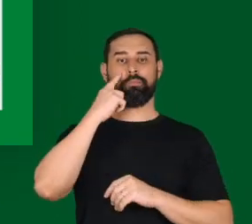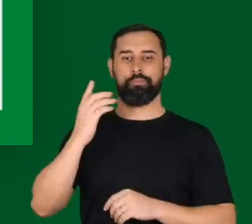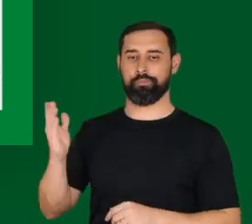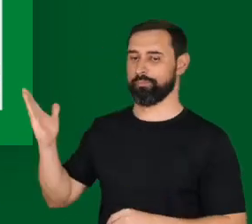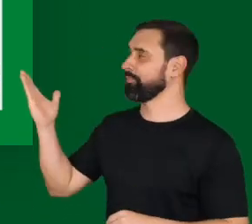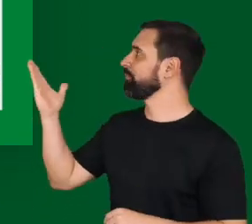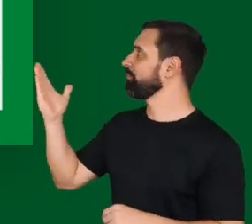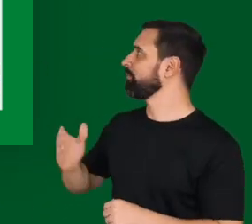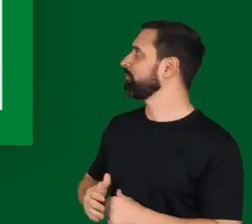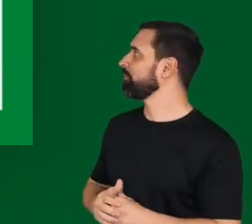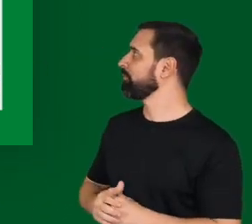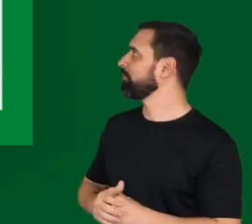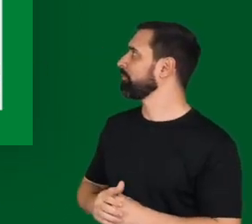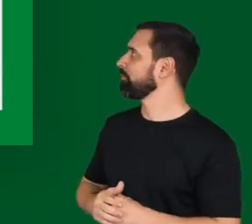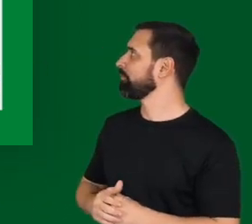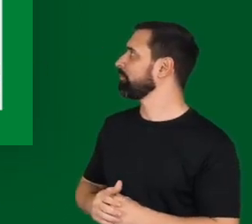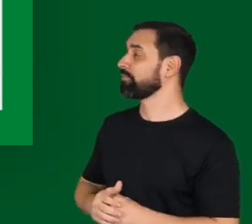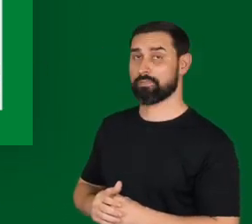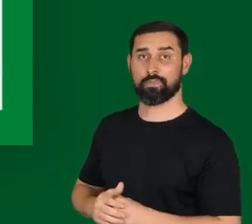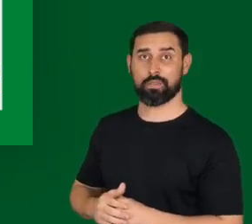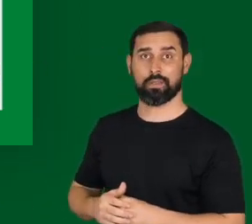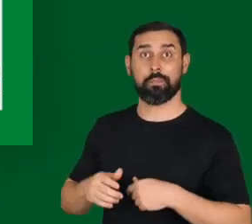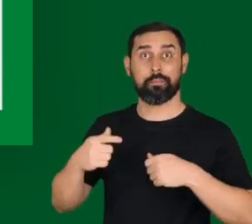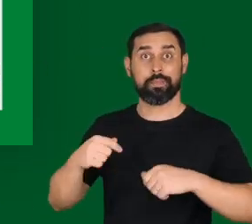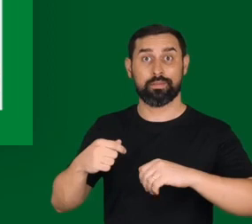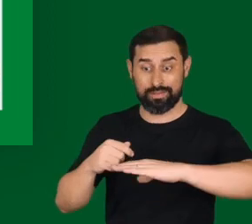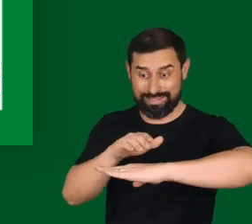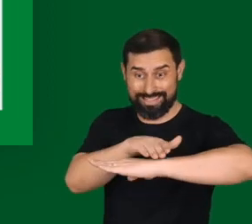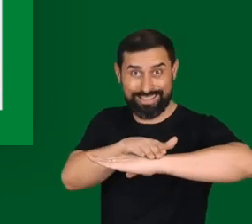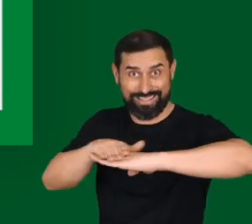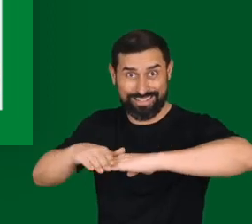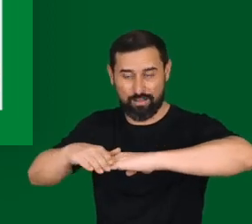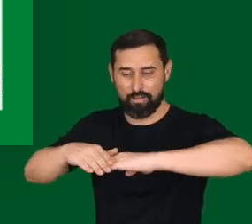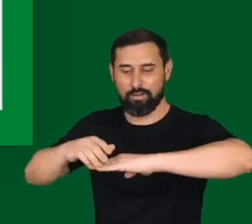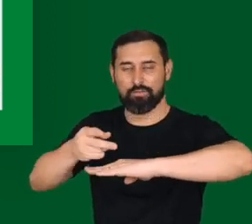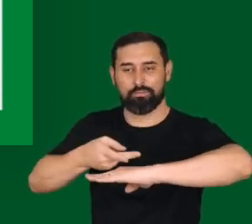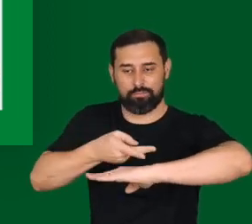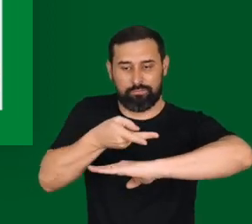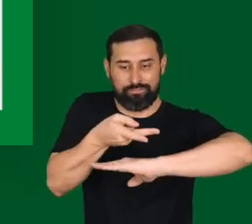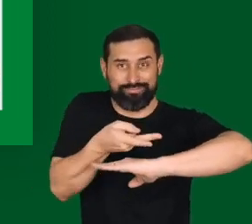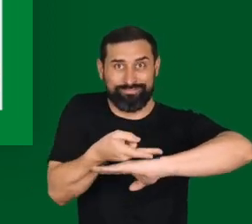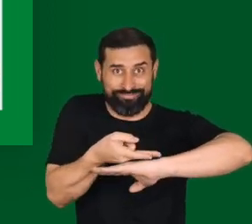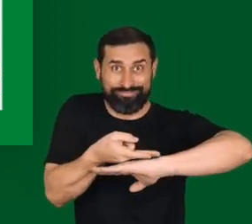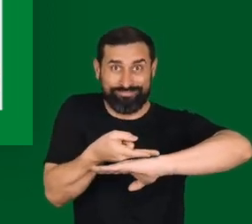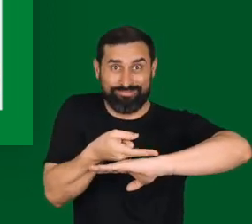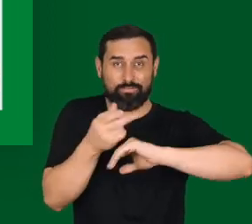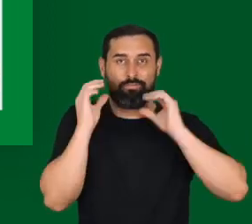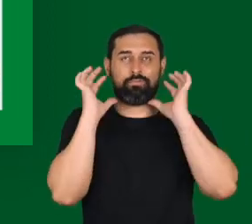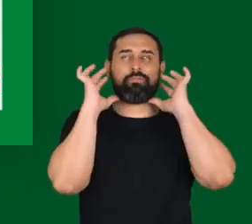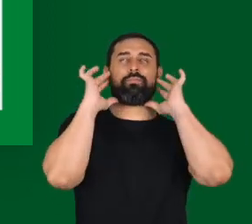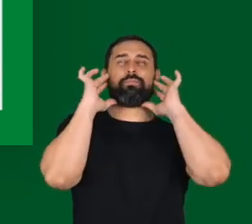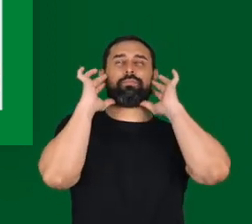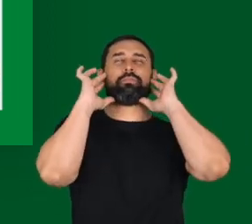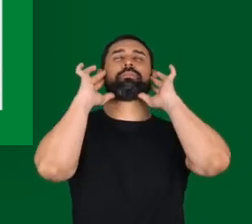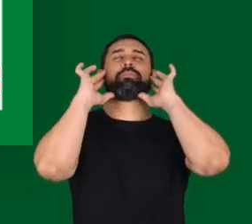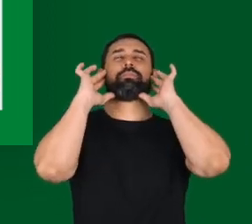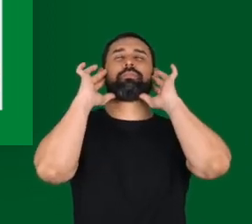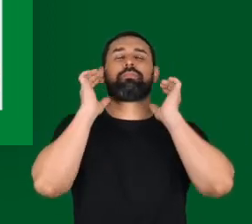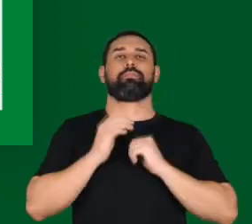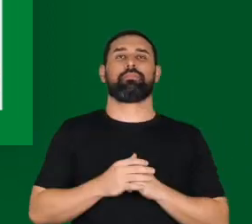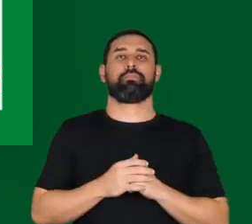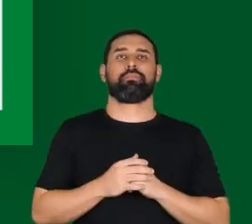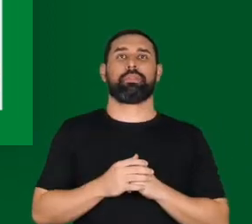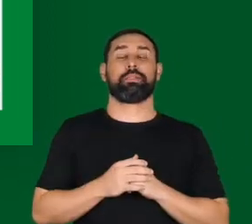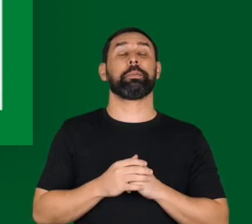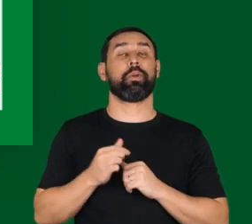que esse plano de face, ele tem que estar paralelo à prancha para a gente manter essa via aérea aberta, tá?